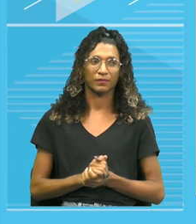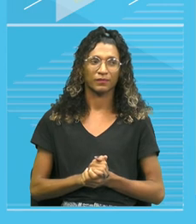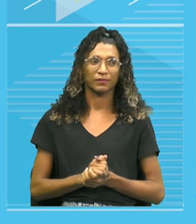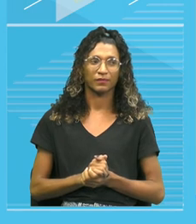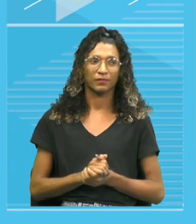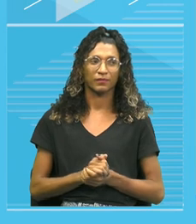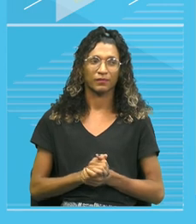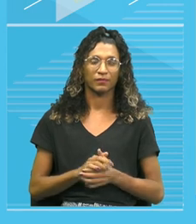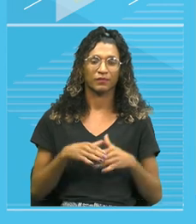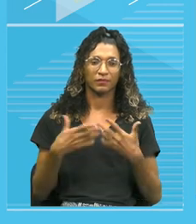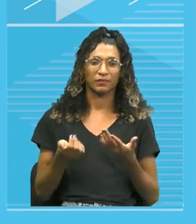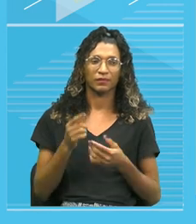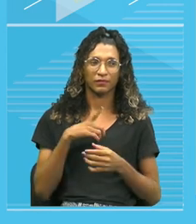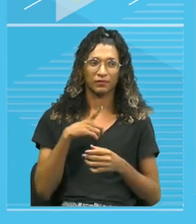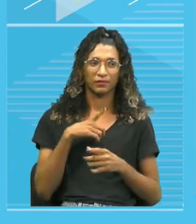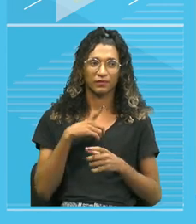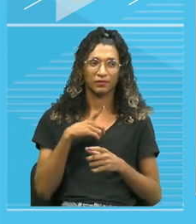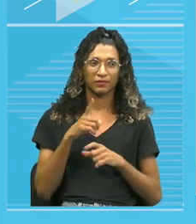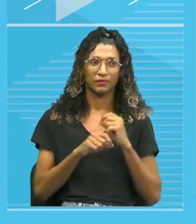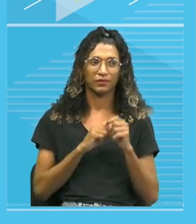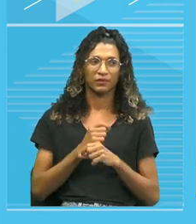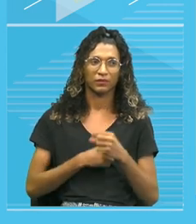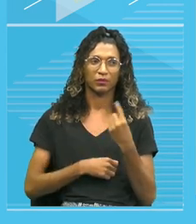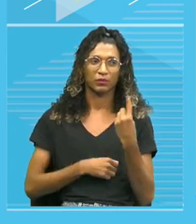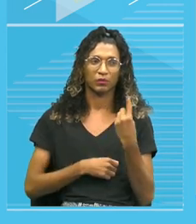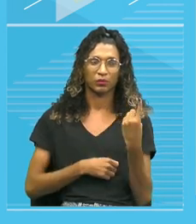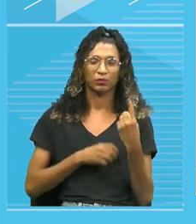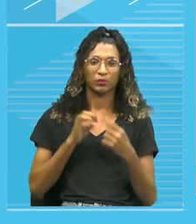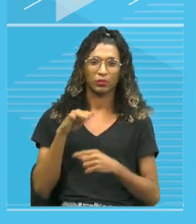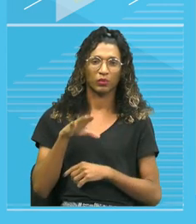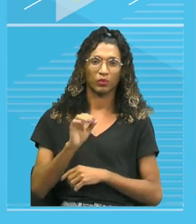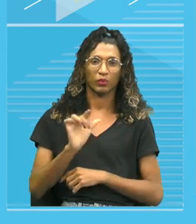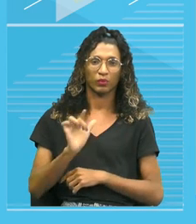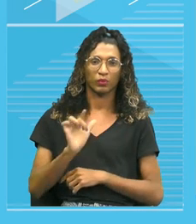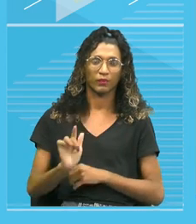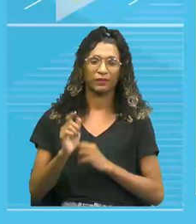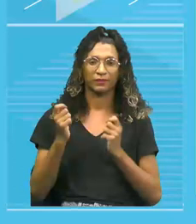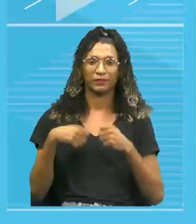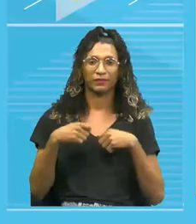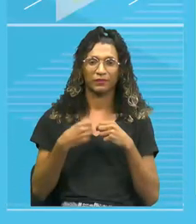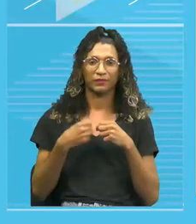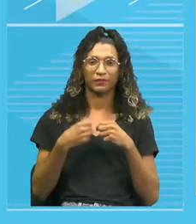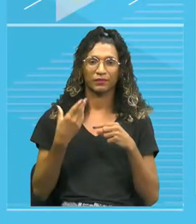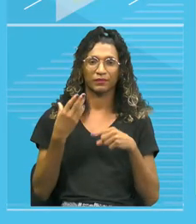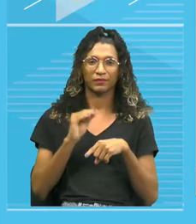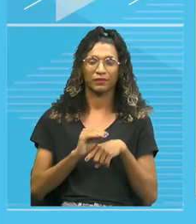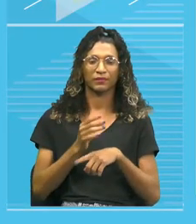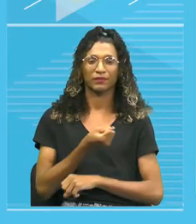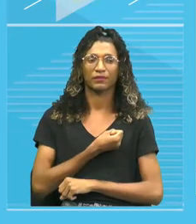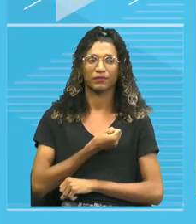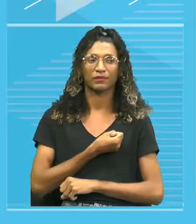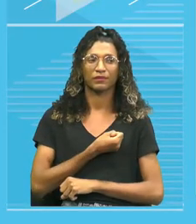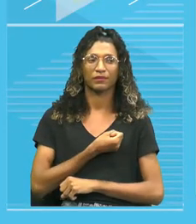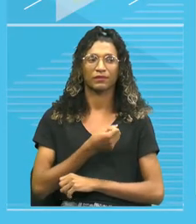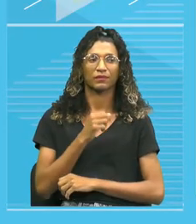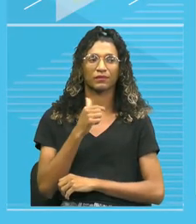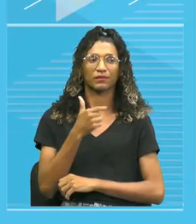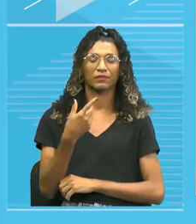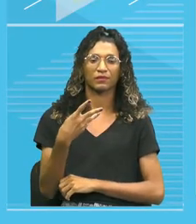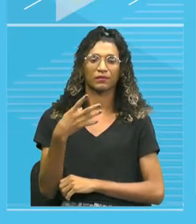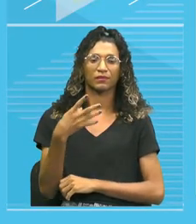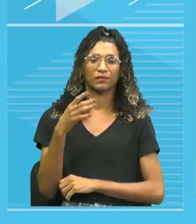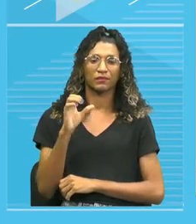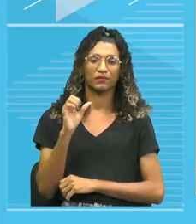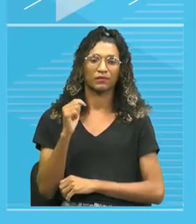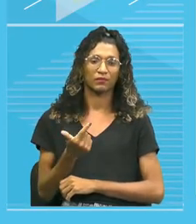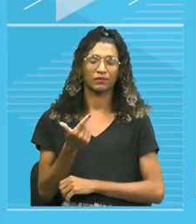aqui como só tem um mol Vamos colocar só o valor que a questão forneceu 242 para